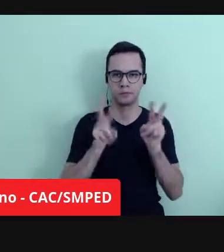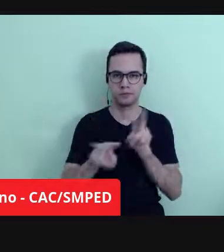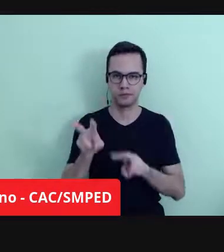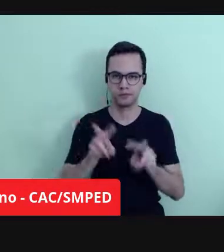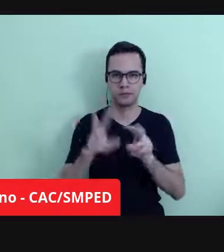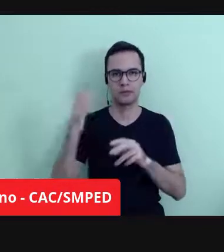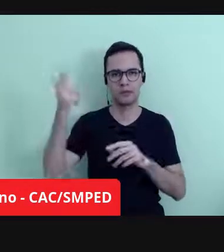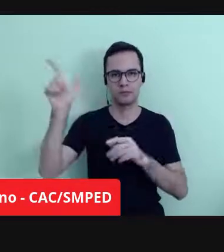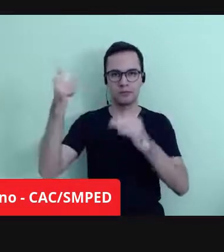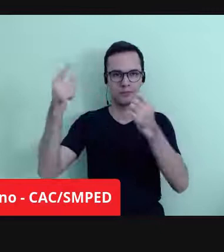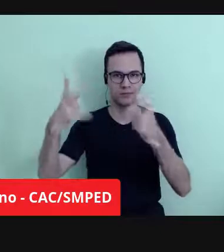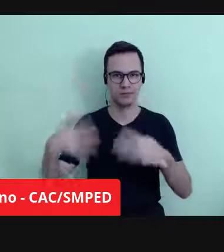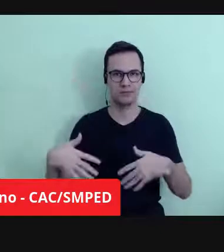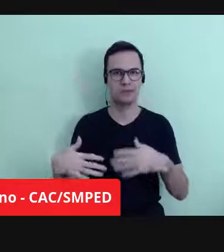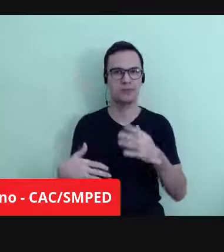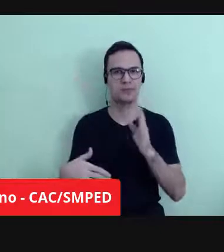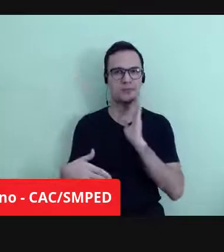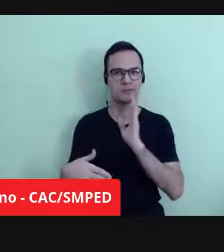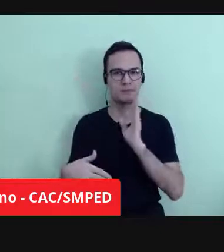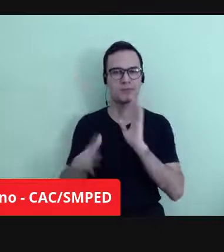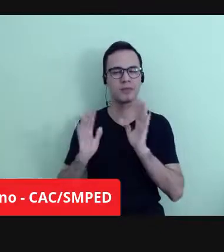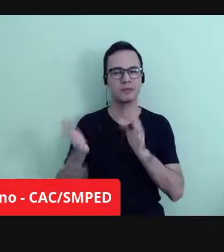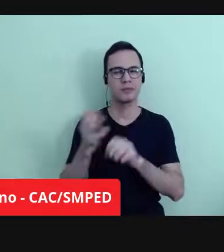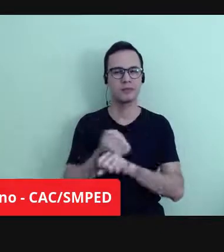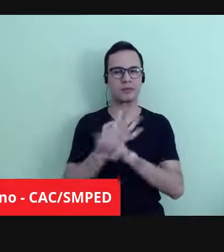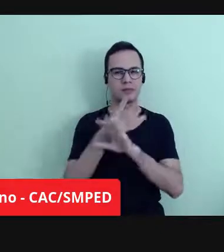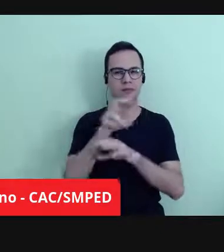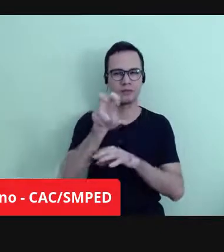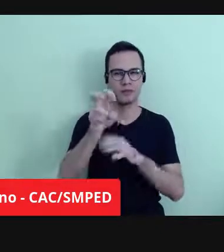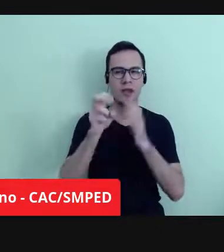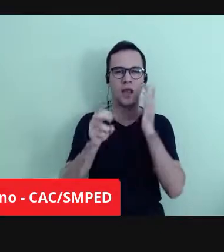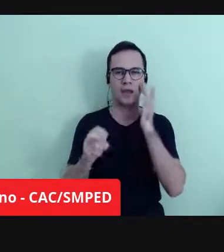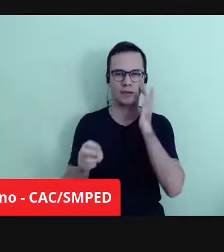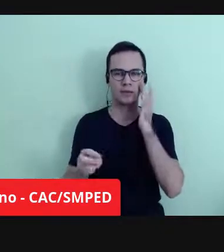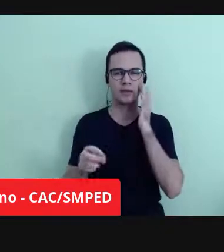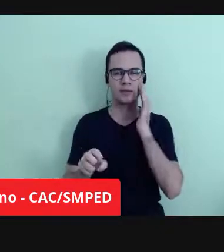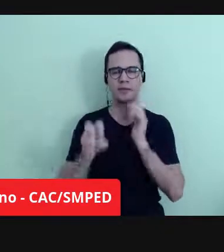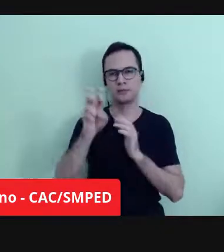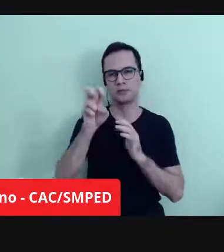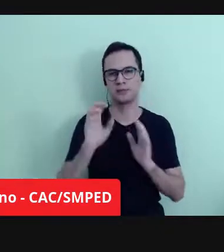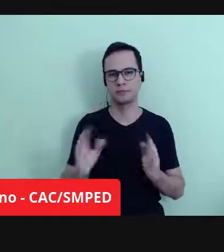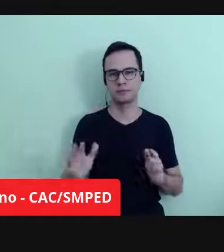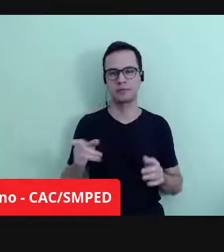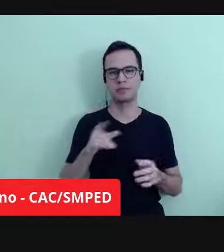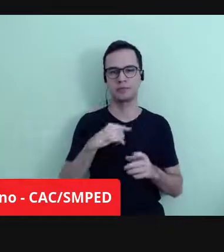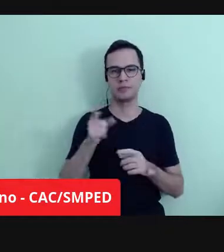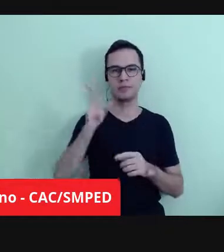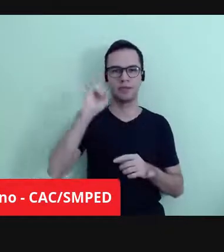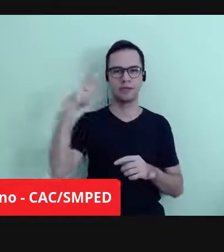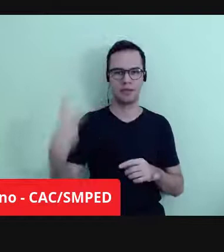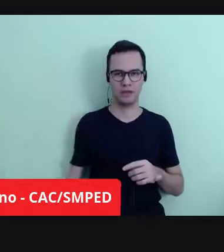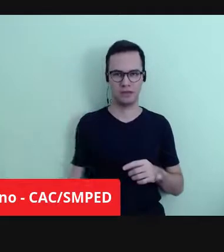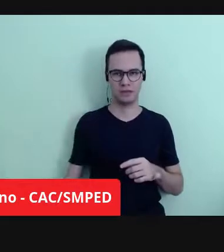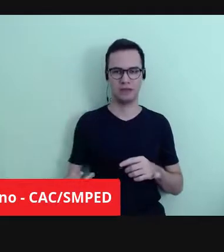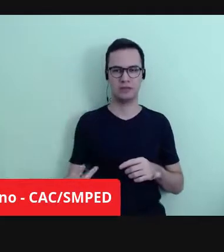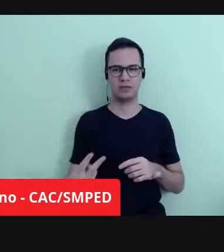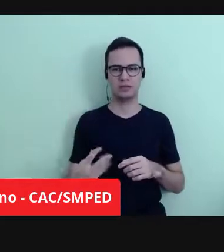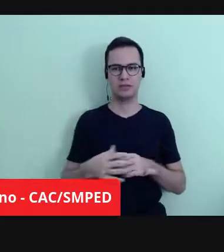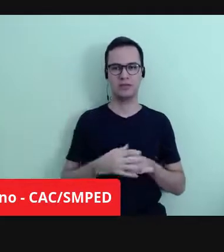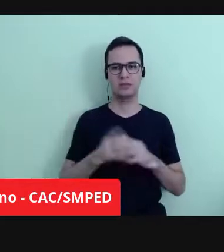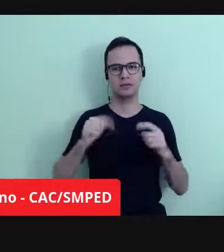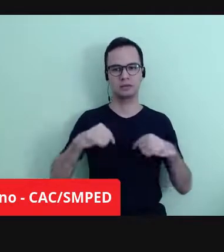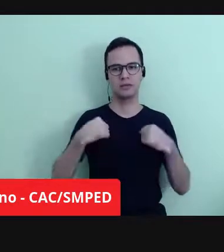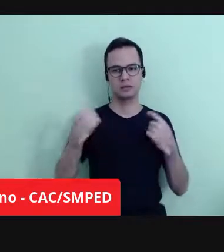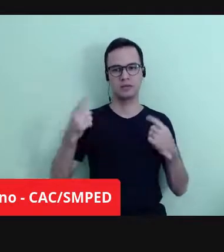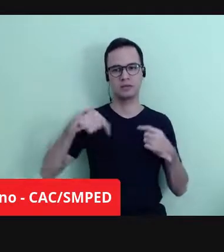outros encontros também, né? Essa é a quinta live, se não me engano, é isso, né? É a quinta transmissão aí da Virada Cultural, aqui pelo Museu da